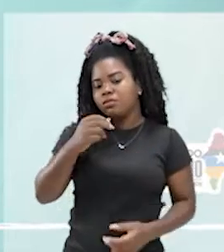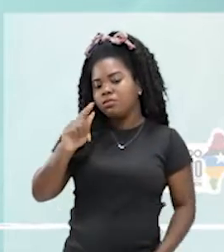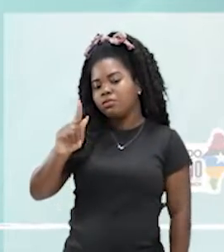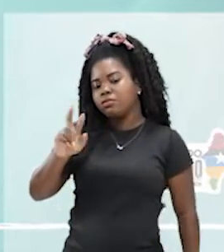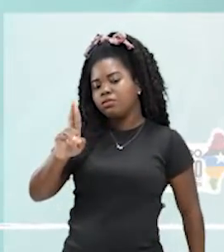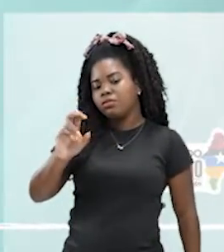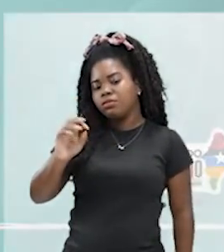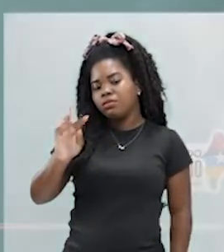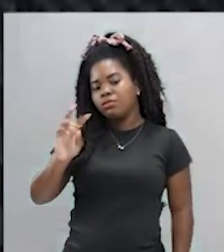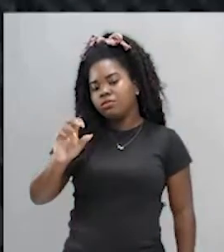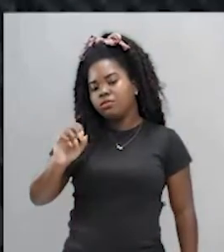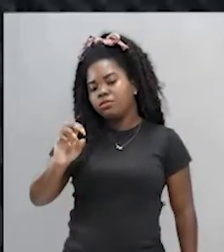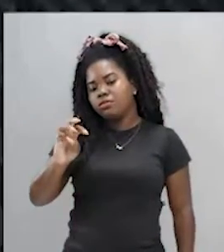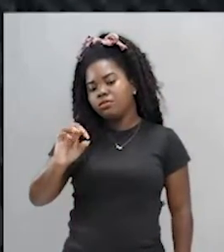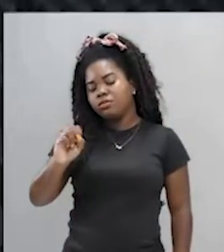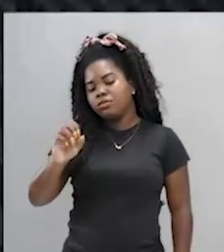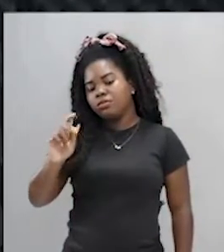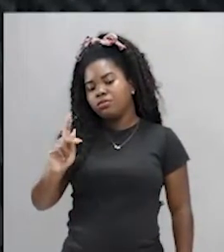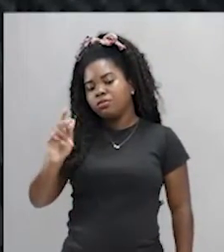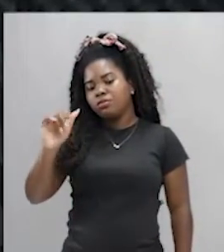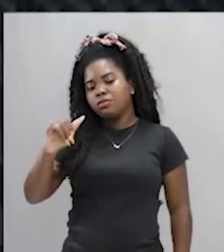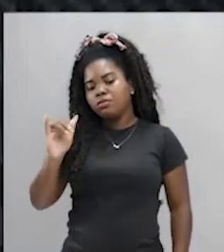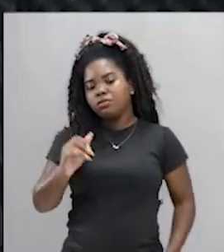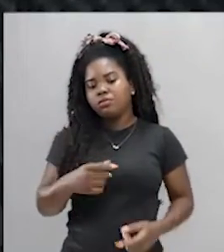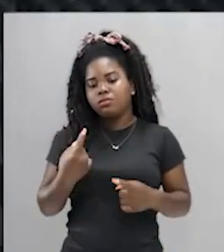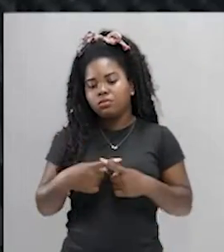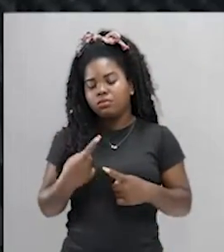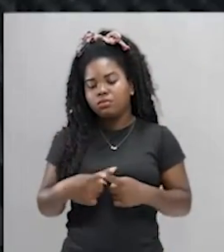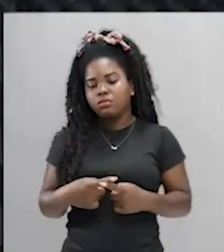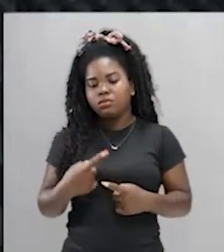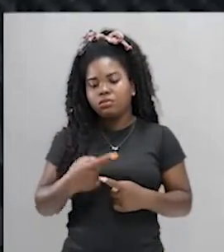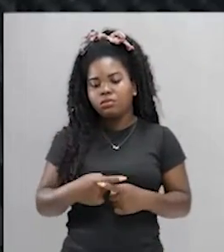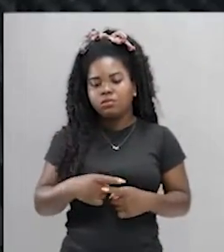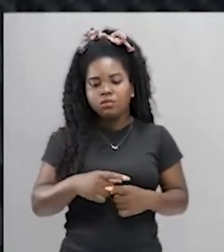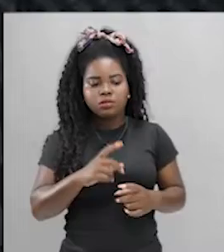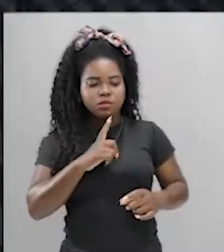do teatro surrealista, ou de outras variações, porque cada um vai